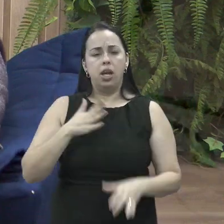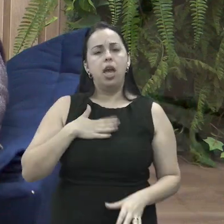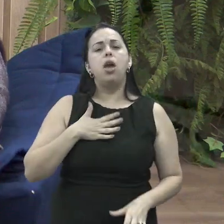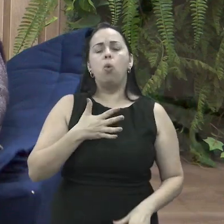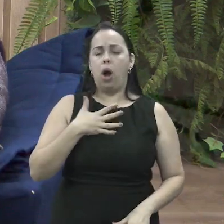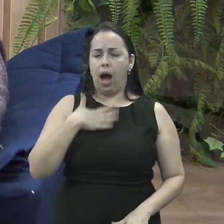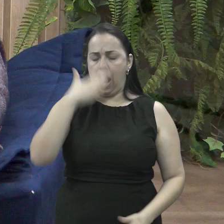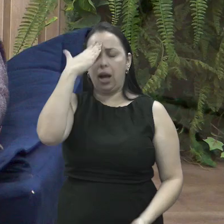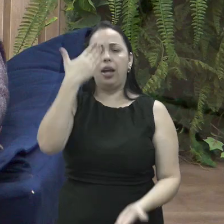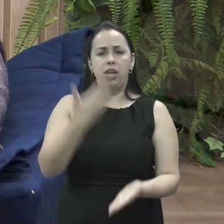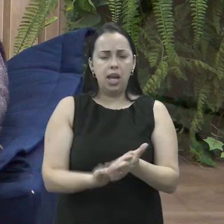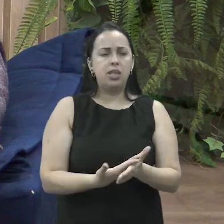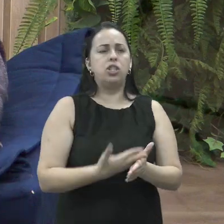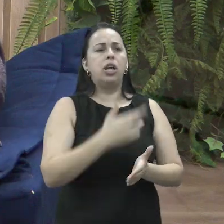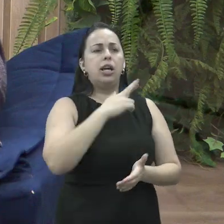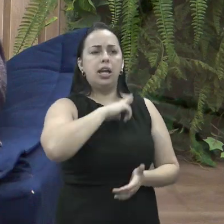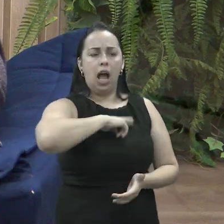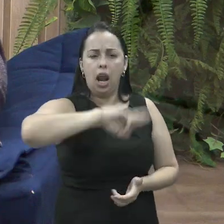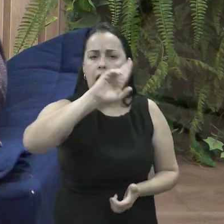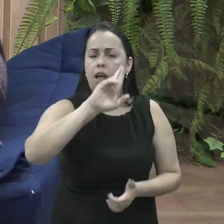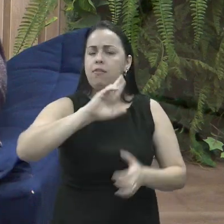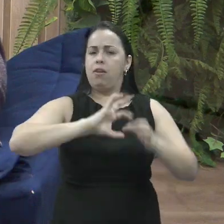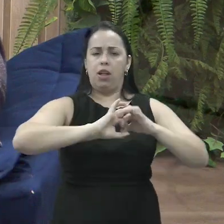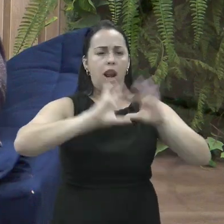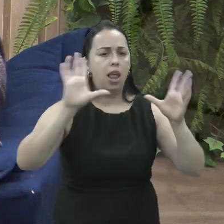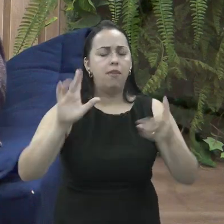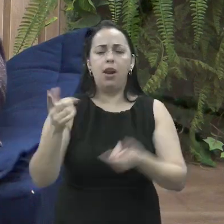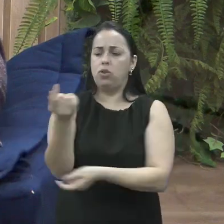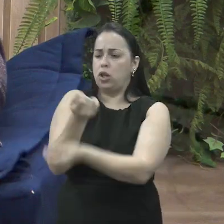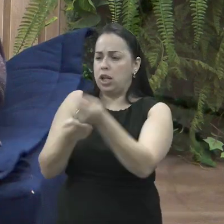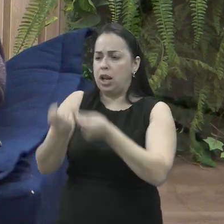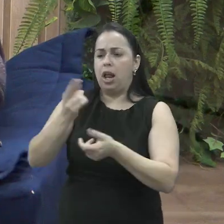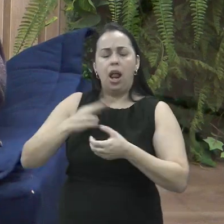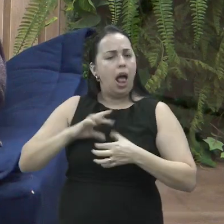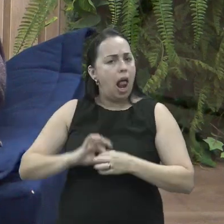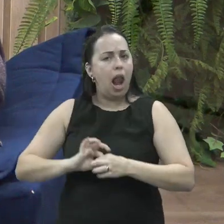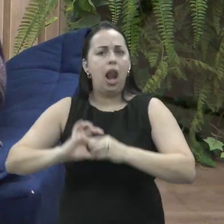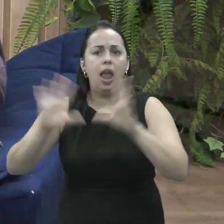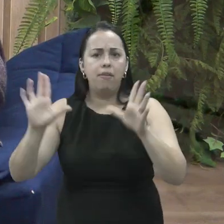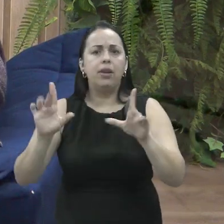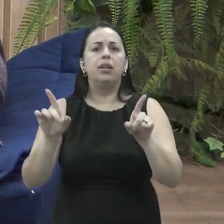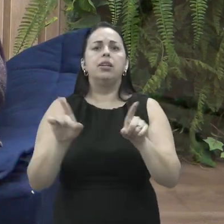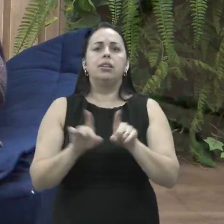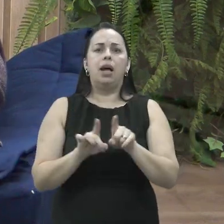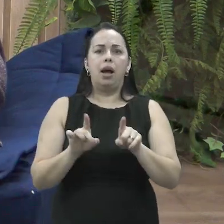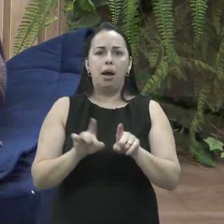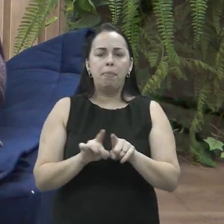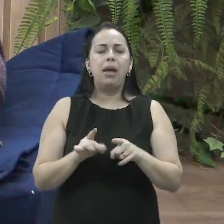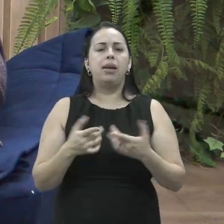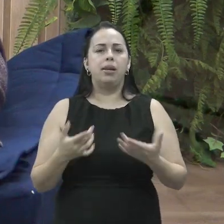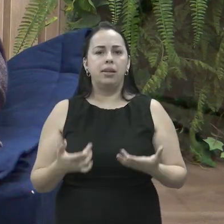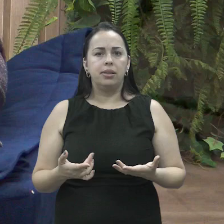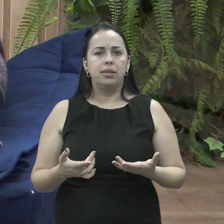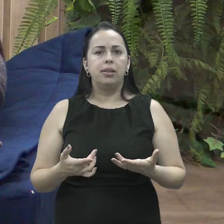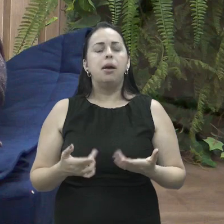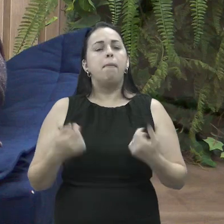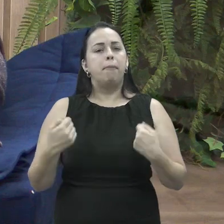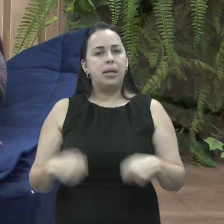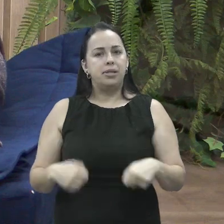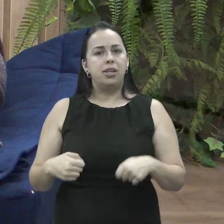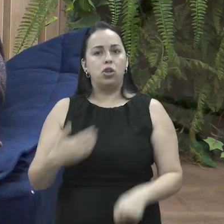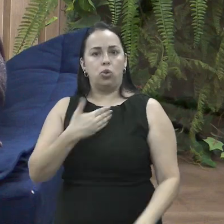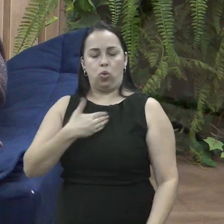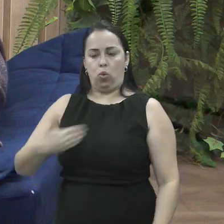liberdade, eu acredito na liberdade de expressão, liberdade religiosa, liberdade econômica. Eu creio que o Estado precisa ser menor, nós precisamos de um